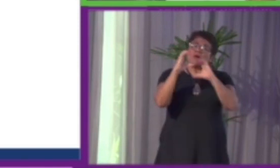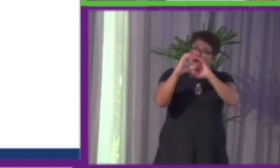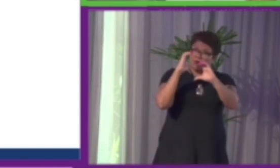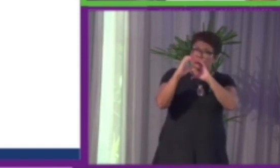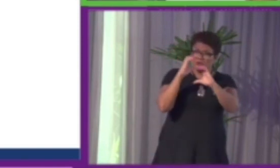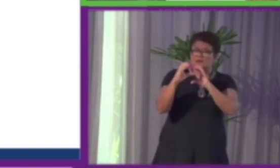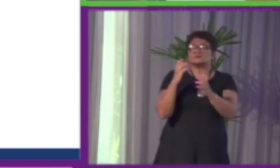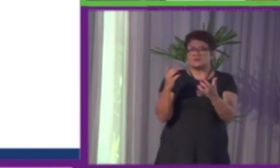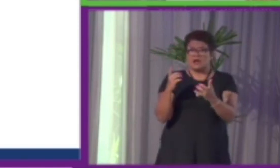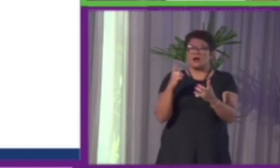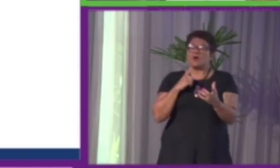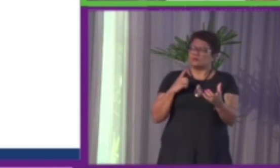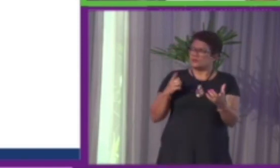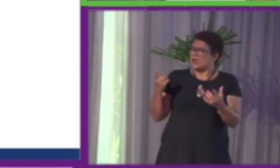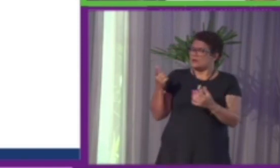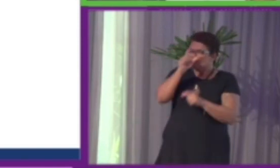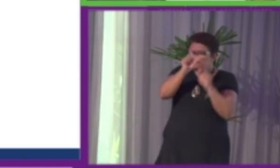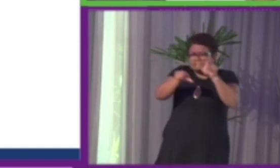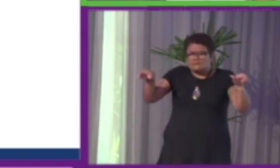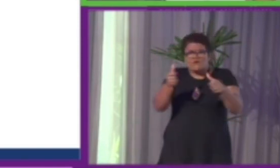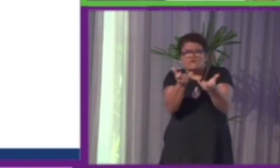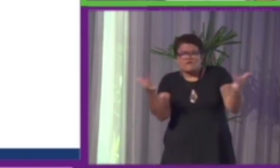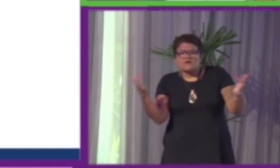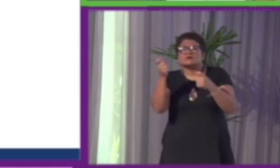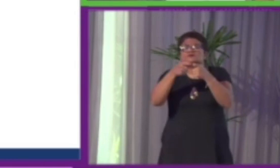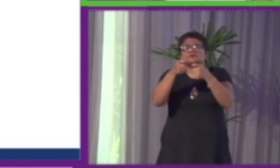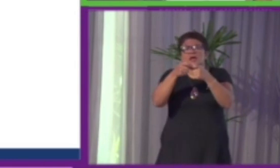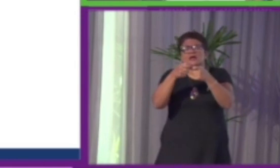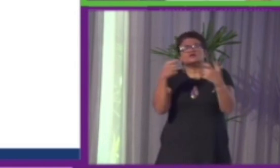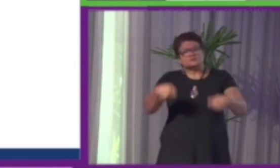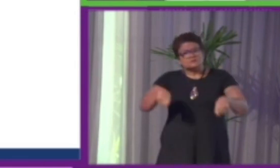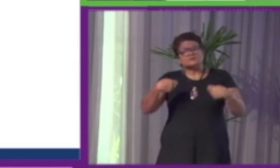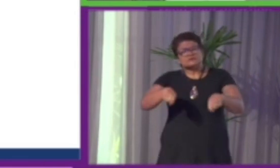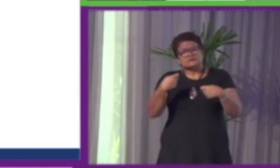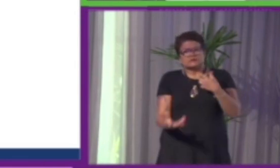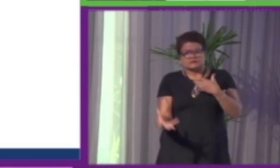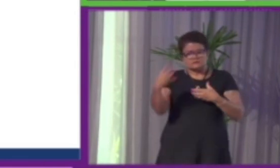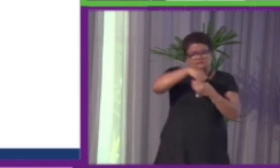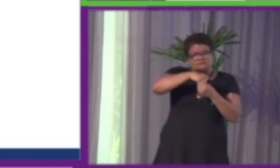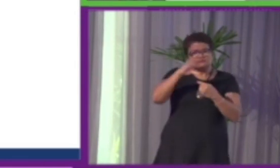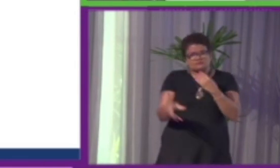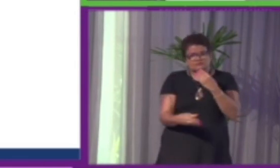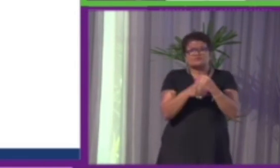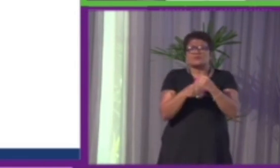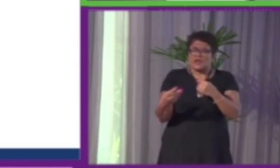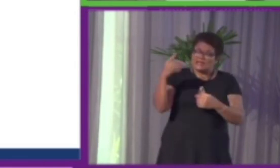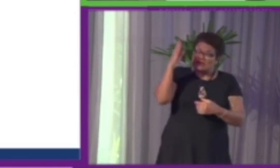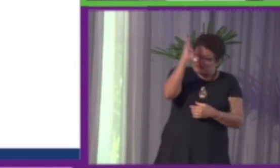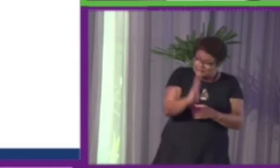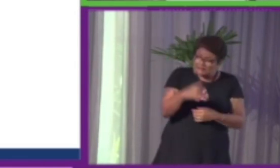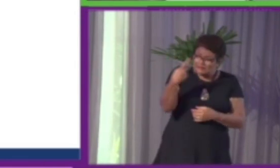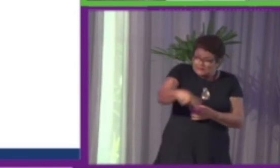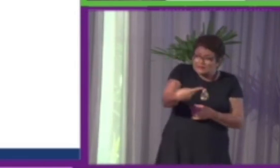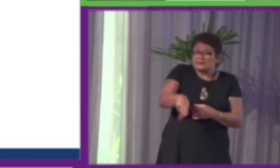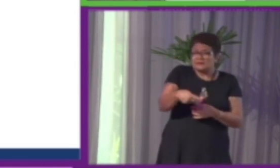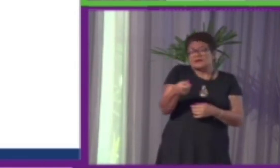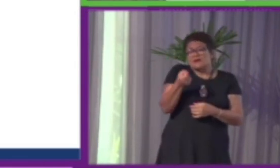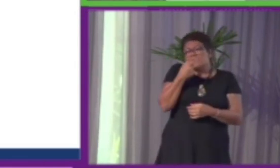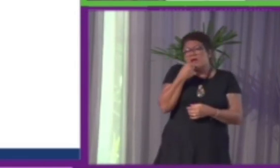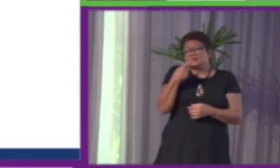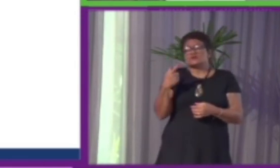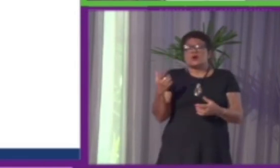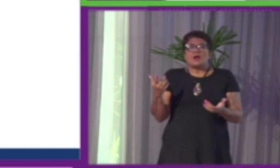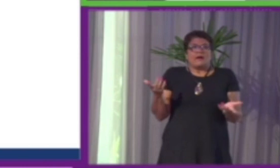organizações médicas e os importantes atores envolvidos no processo de incorporação de medicamento no Brasil. A gente não tem como